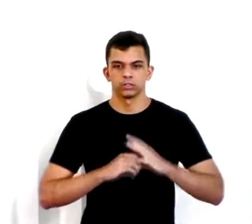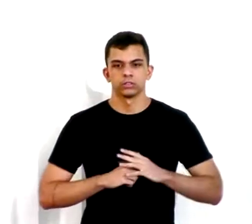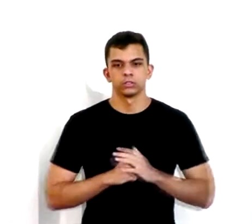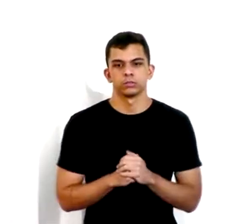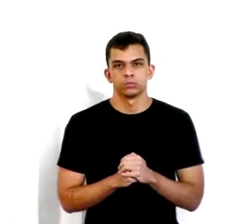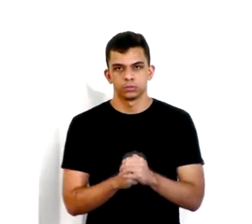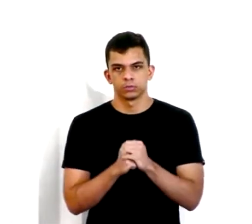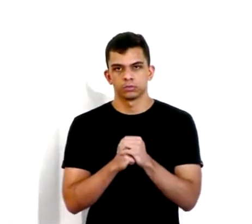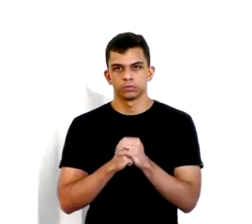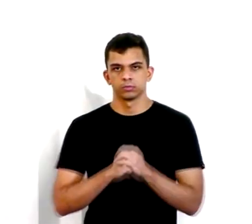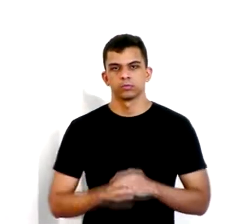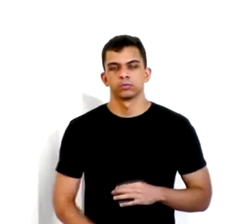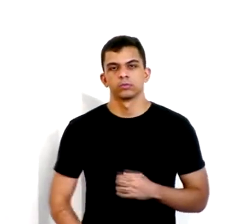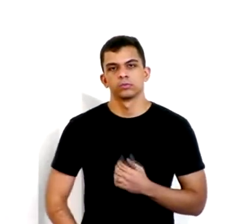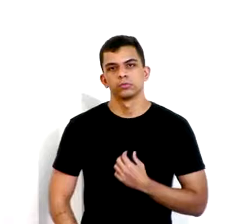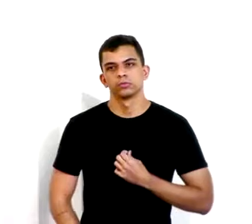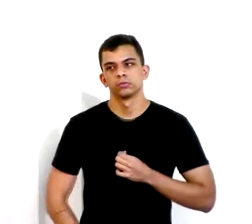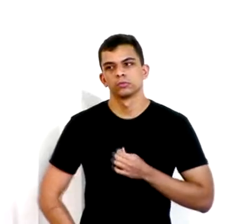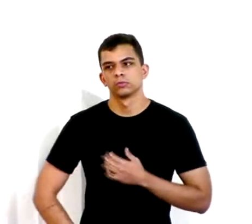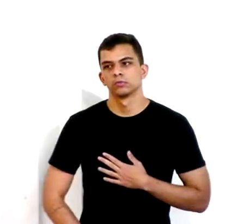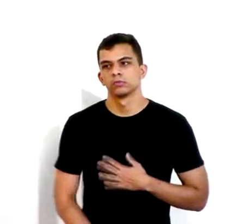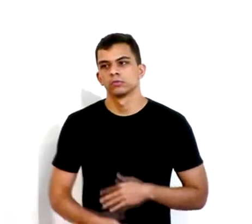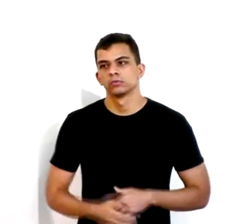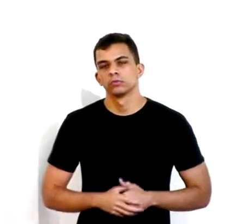Jesus. Amém.